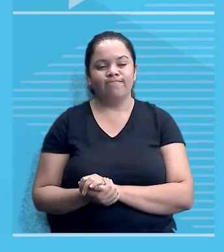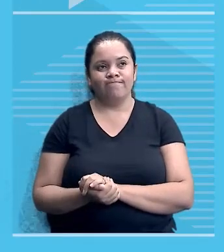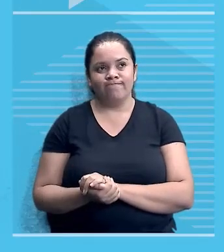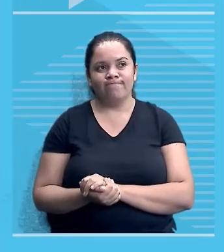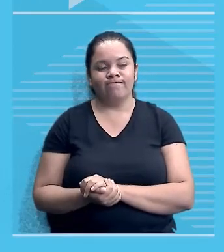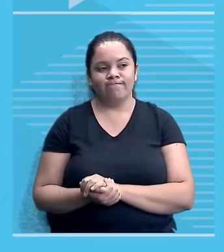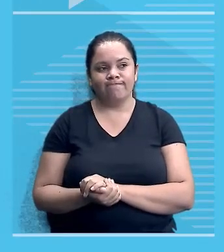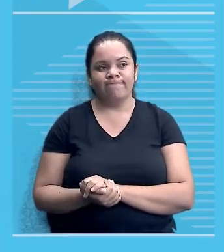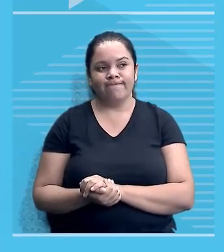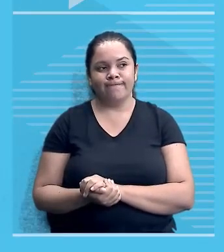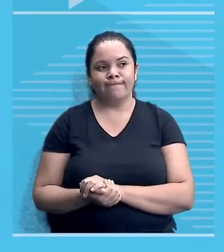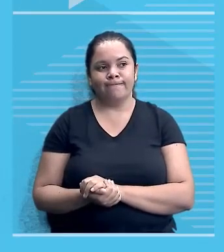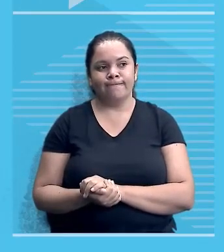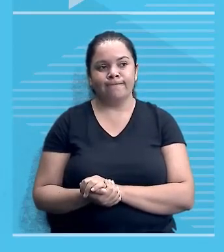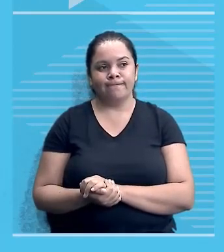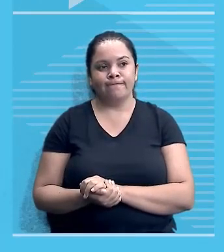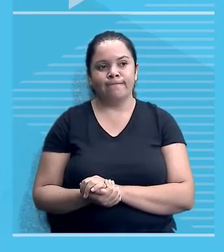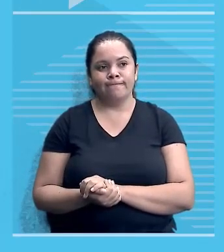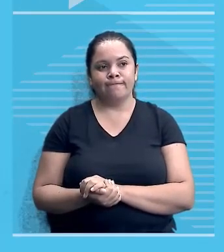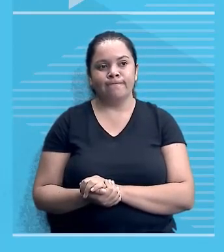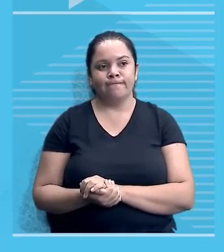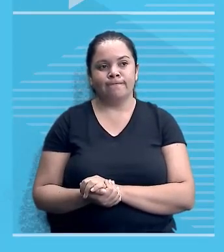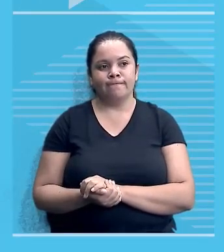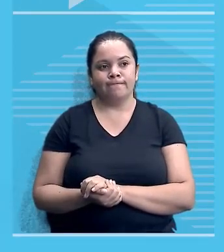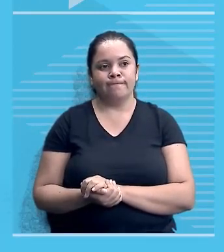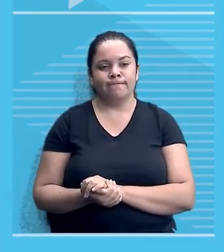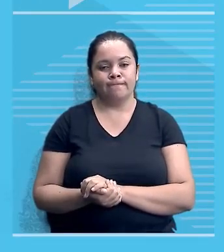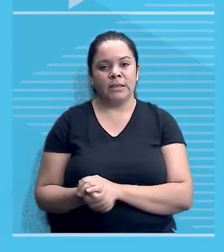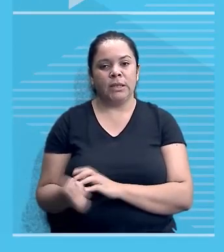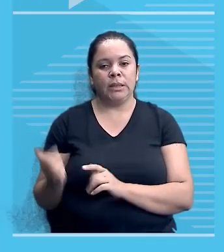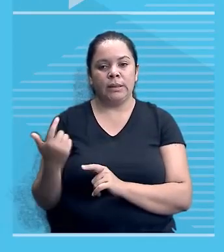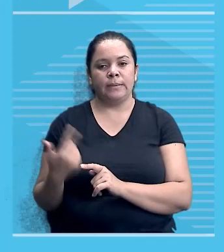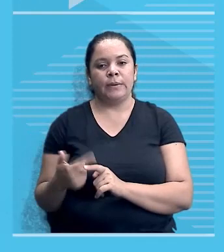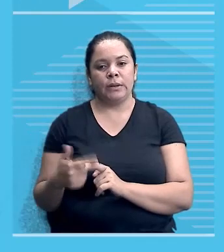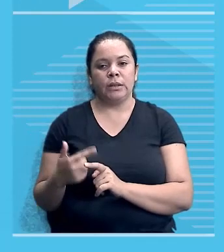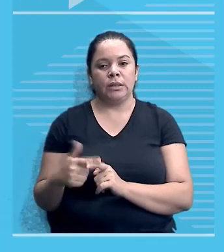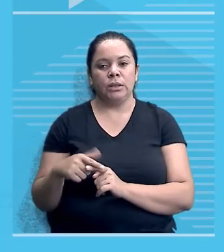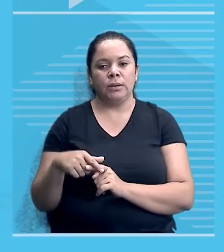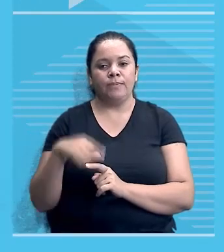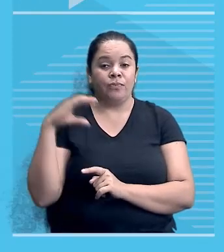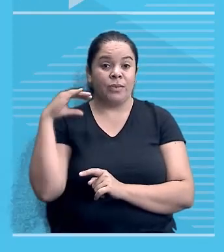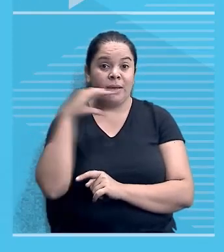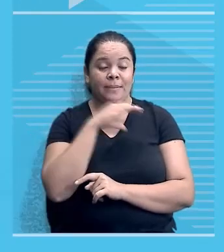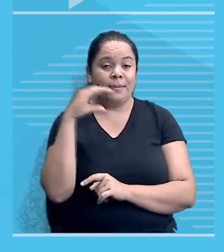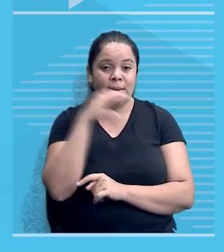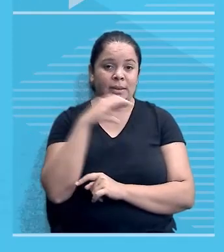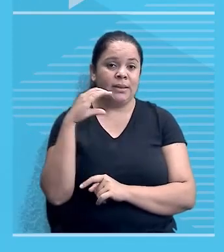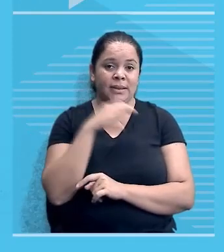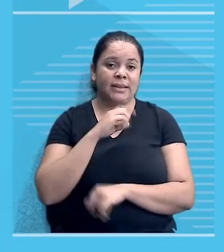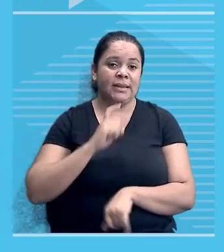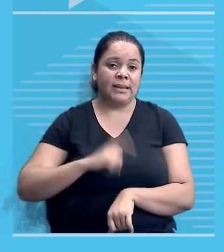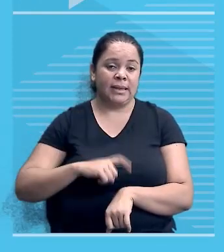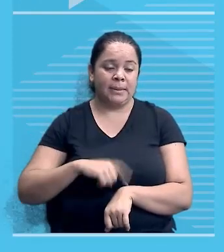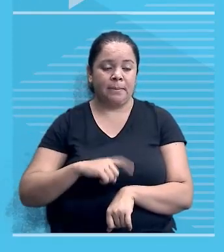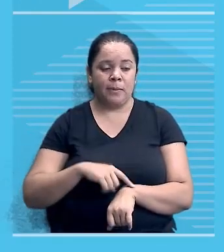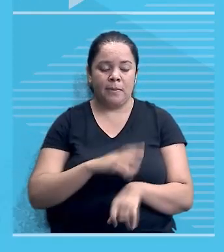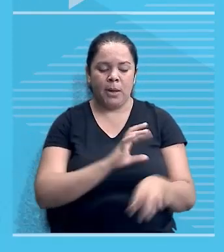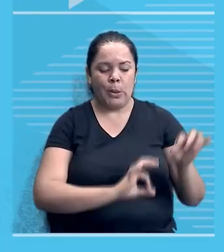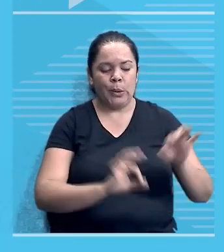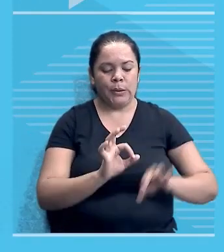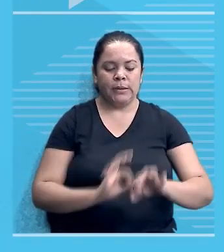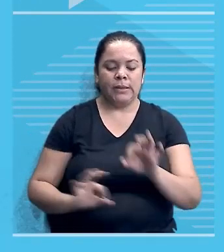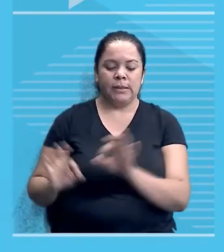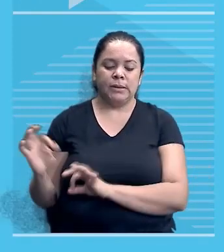exatamente em decorrência de ter sido acelerado não houve o tempo planejamento suficiente para acomodar toda essa população